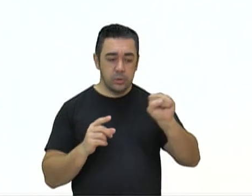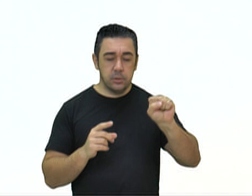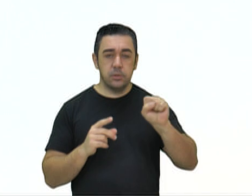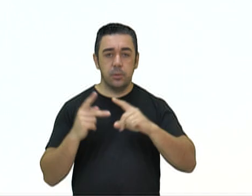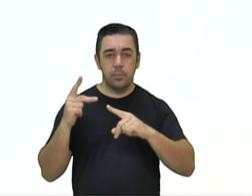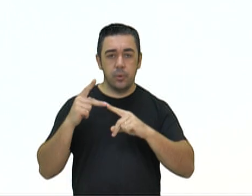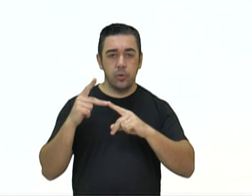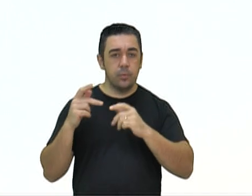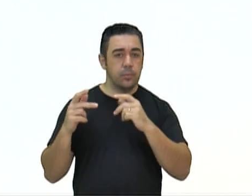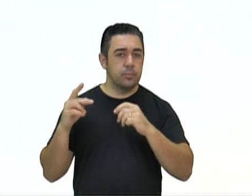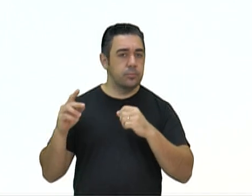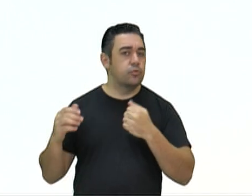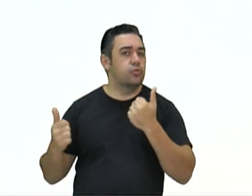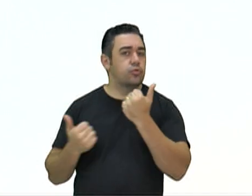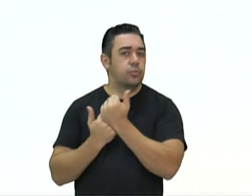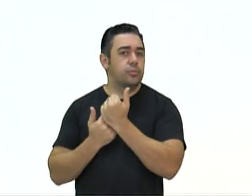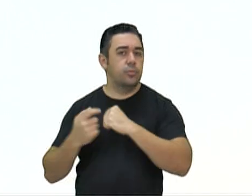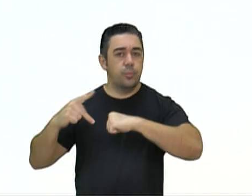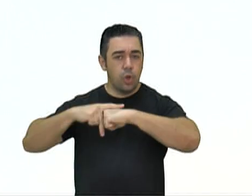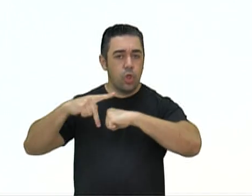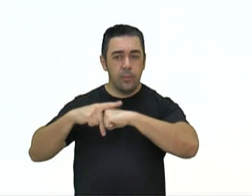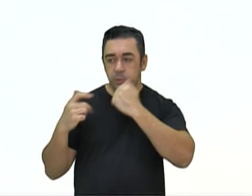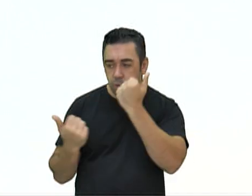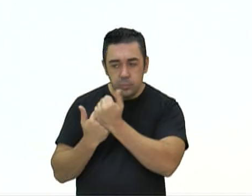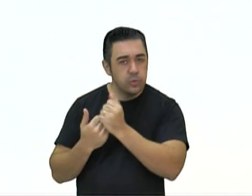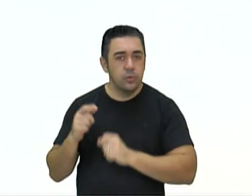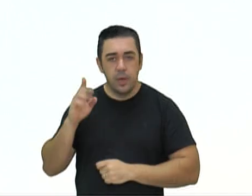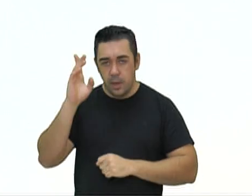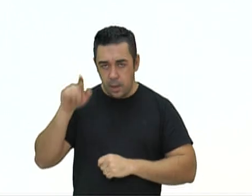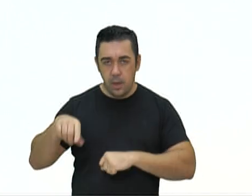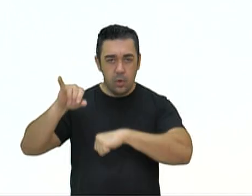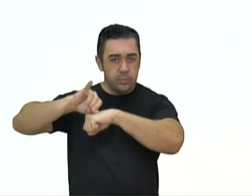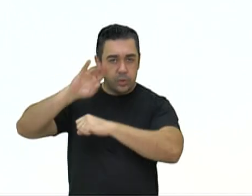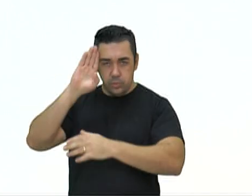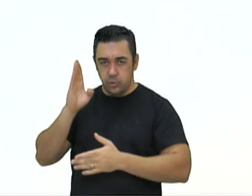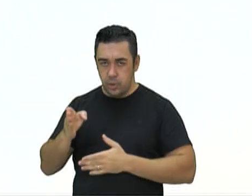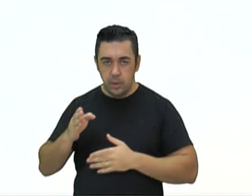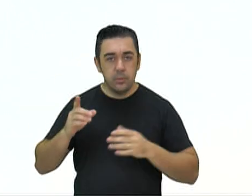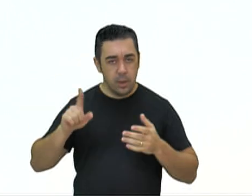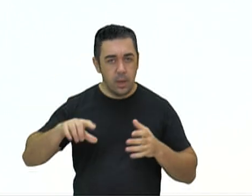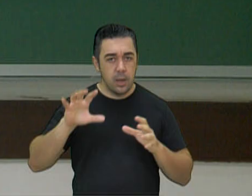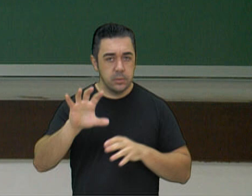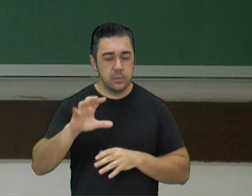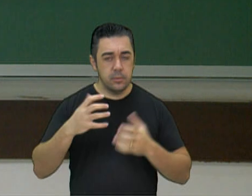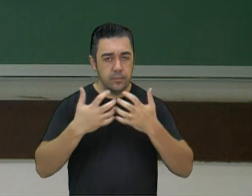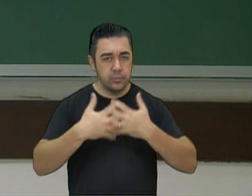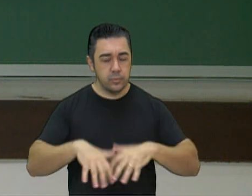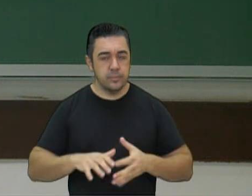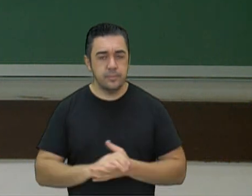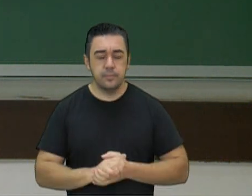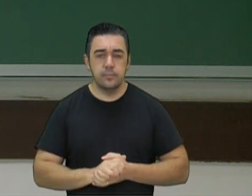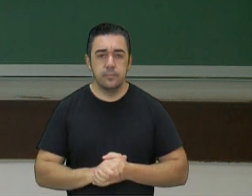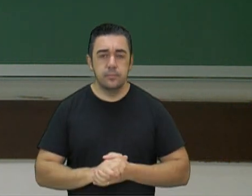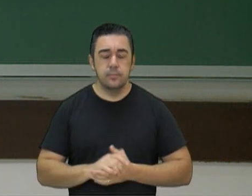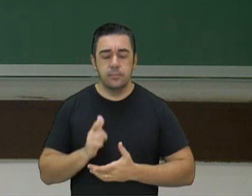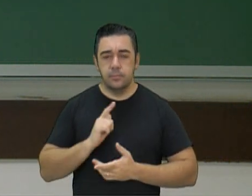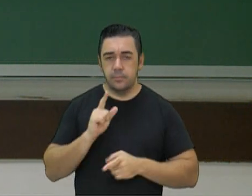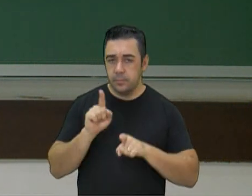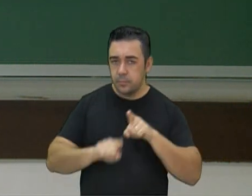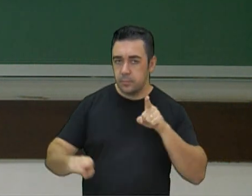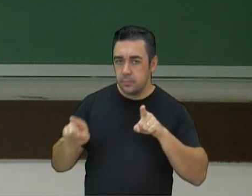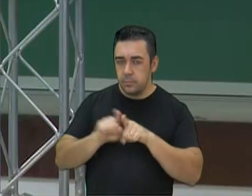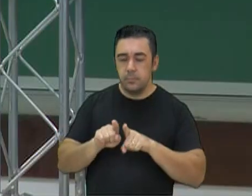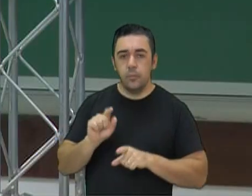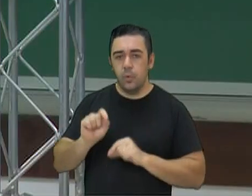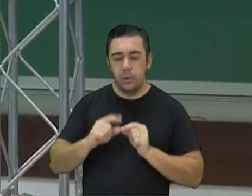palavra livros. Então, ele é objeto direto, ele cumpre essa função, ok? E aqui a gente tem aquela retomada, né, do que a